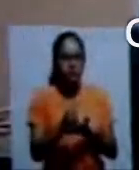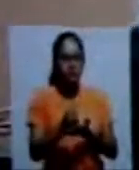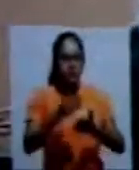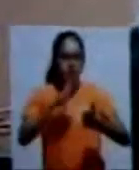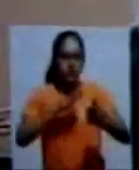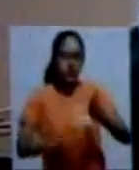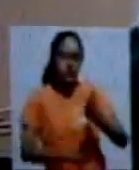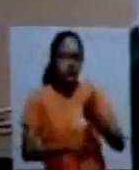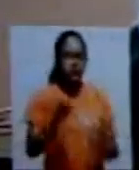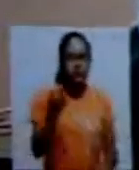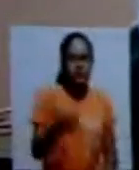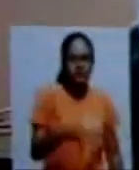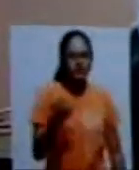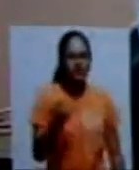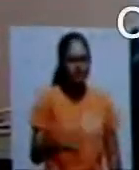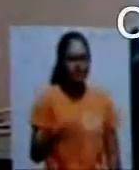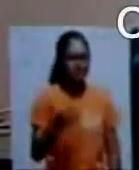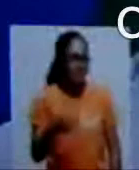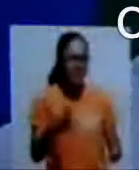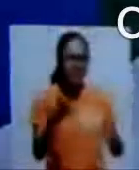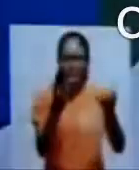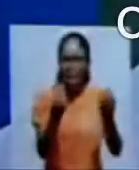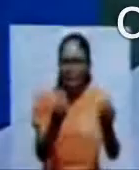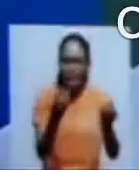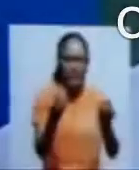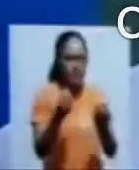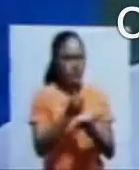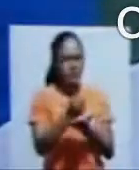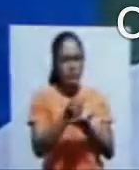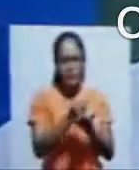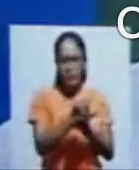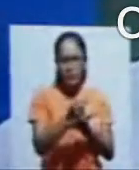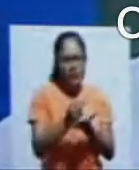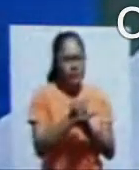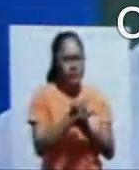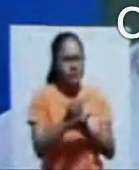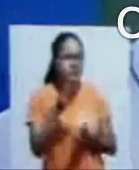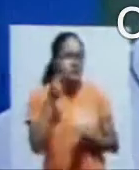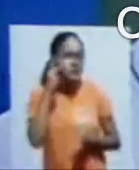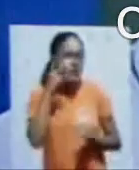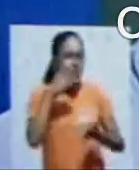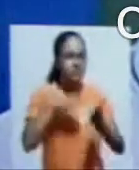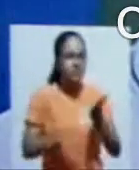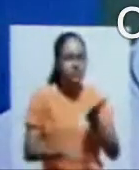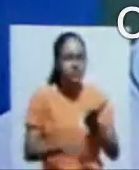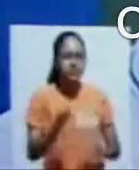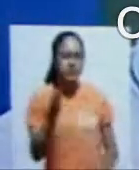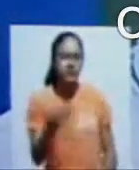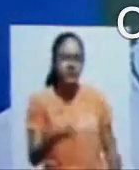Aí o médico depois veio ver, e aquela máquina lá é de computador. Não tem jeito de enganar